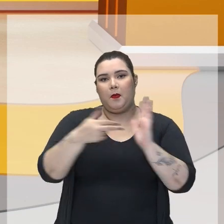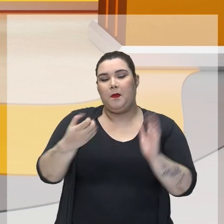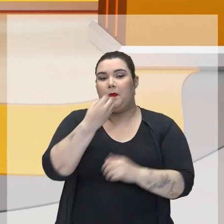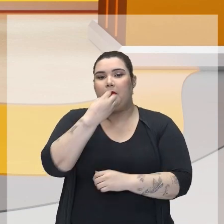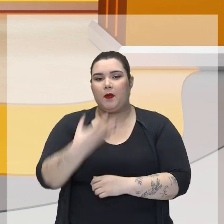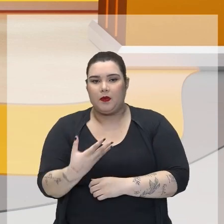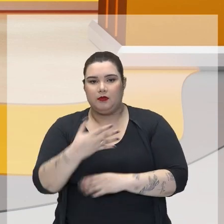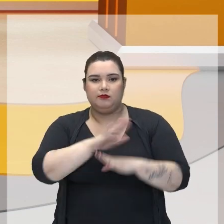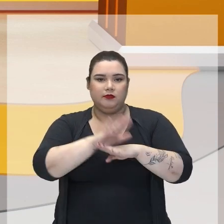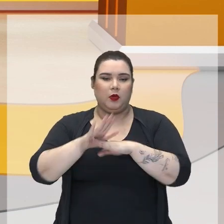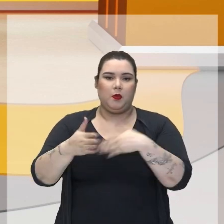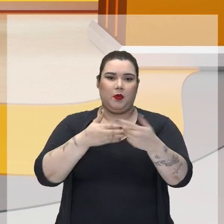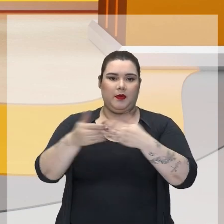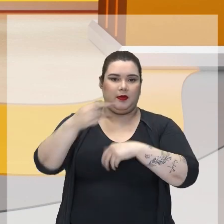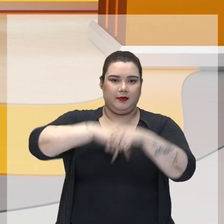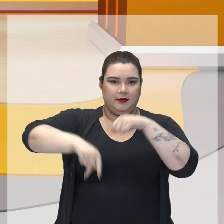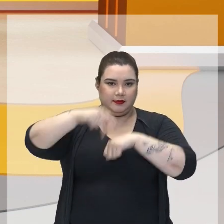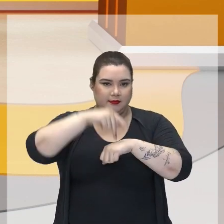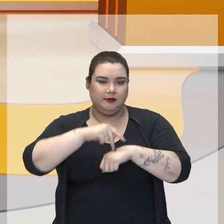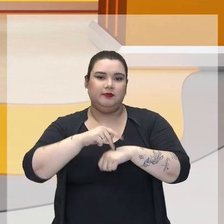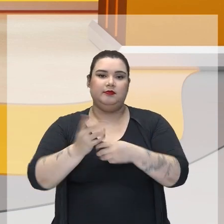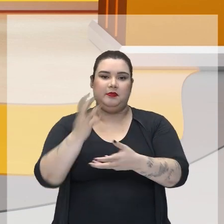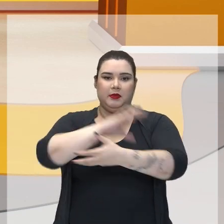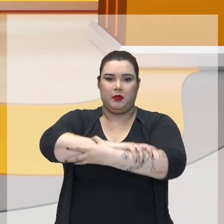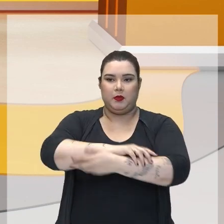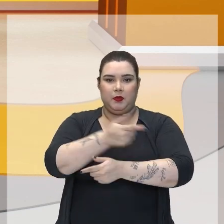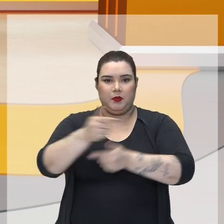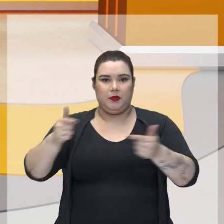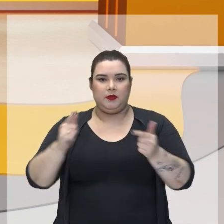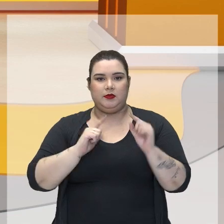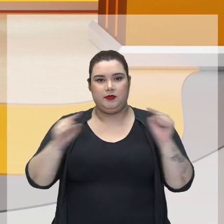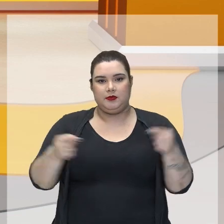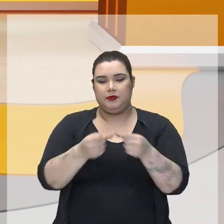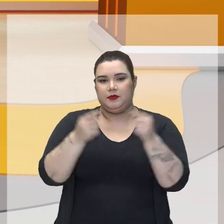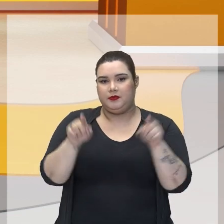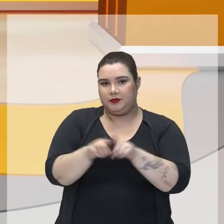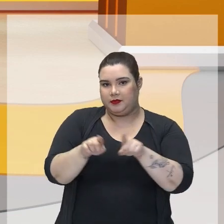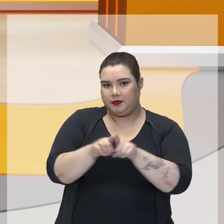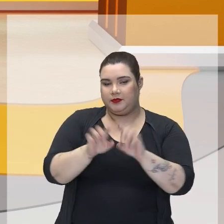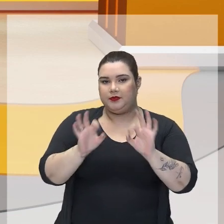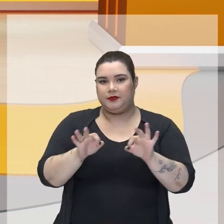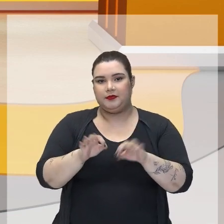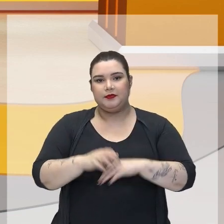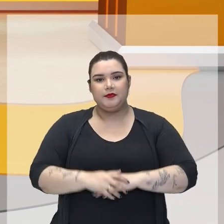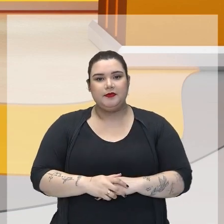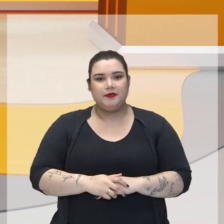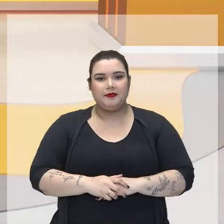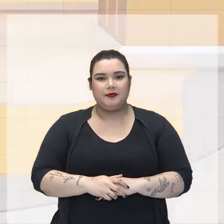para qualquer país. Qualquer país que é parceiro dos outros acaba se beneficiando também. Não dá para ficar sozinho.